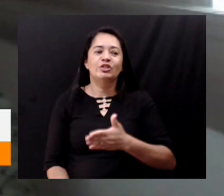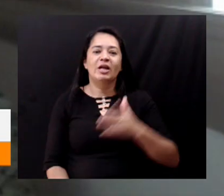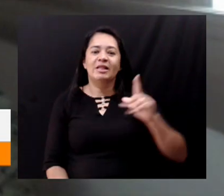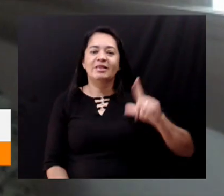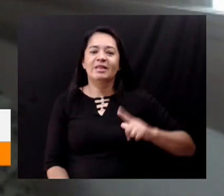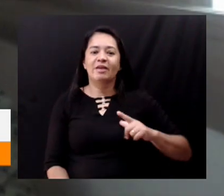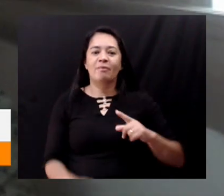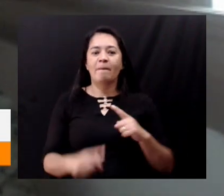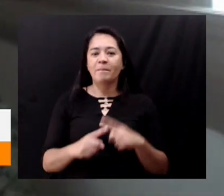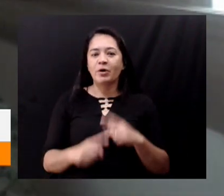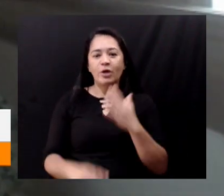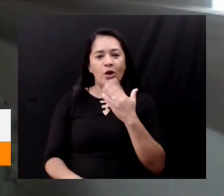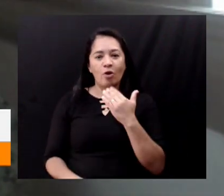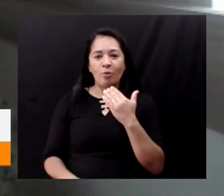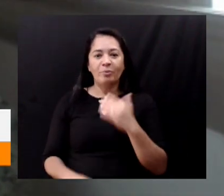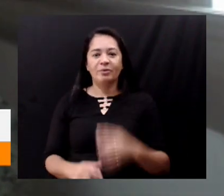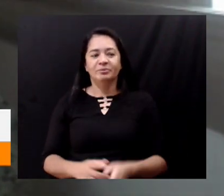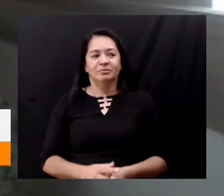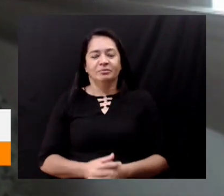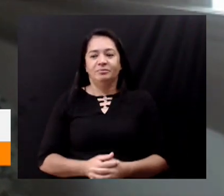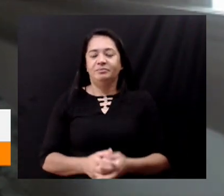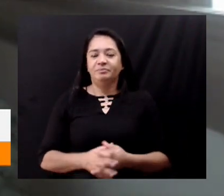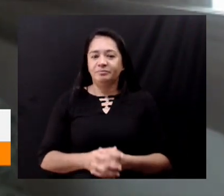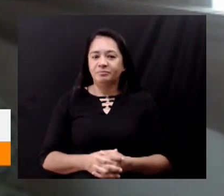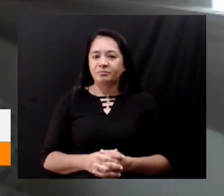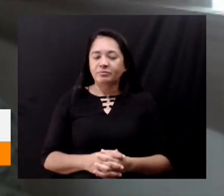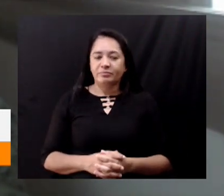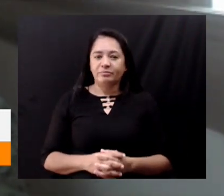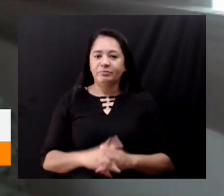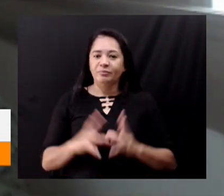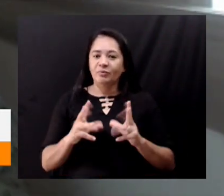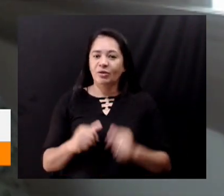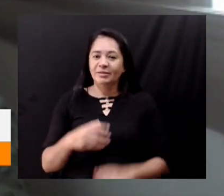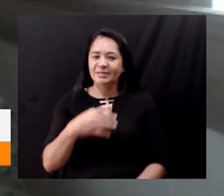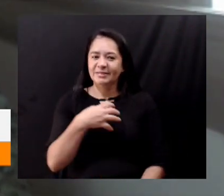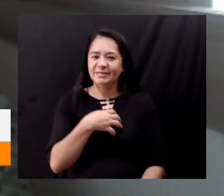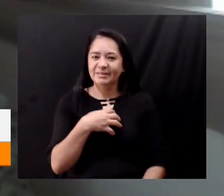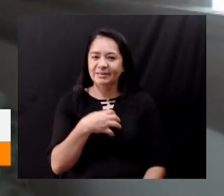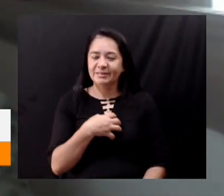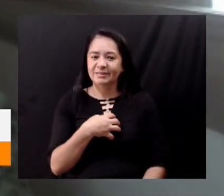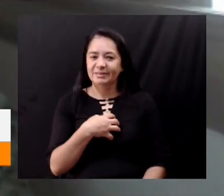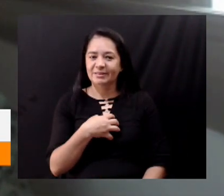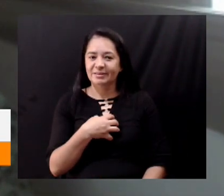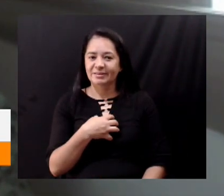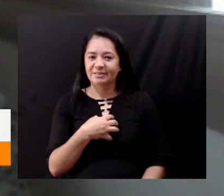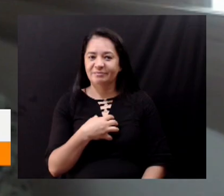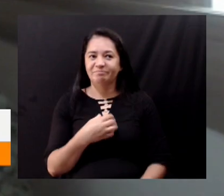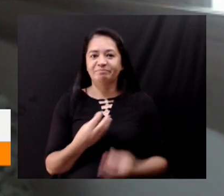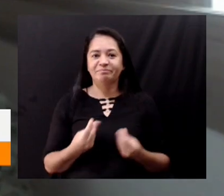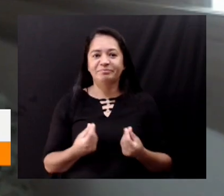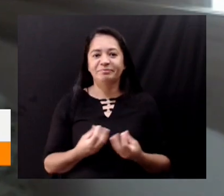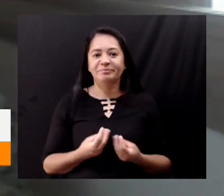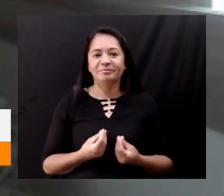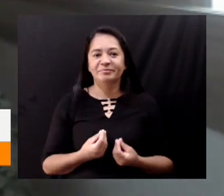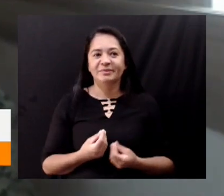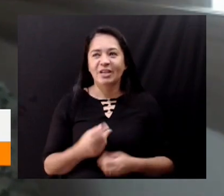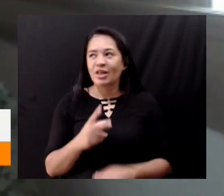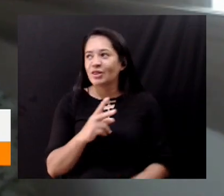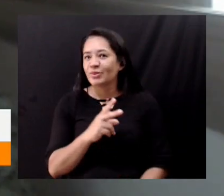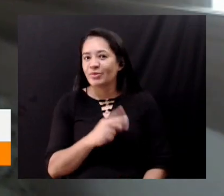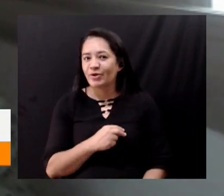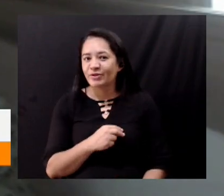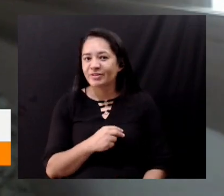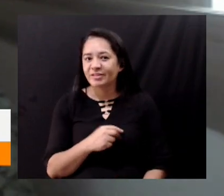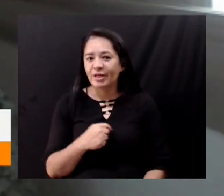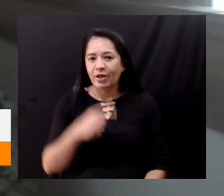alimentos. Então, toda essa sensação, né, de recompensa, essa coisa que vem de, nossa, eu lembro aquele dia que eu comi e